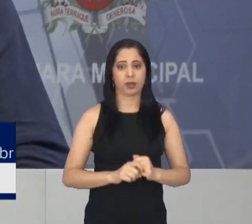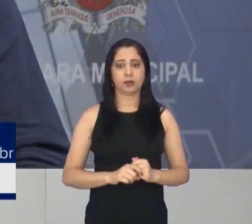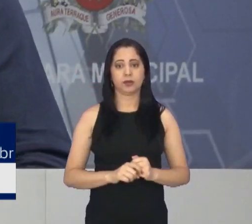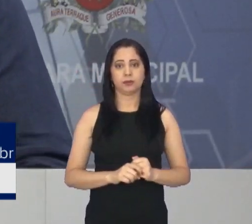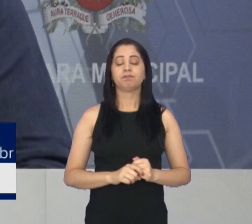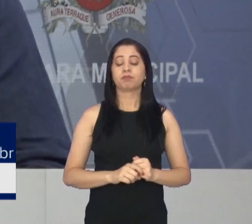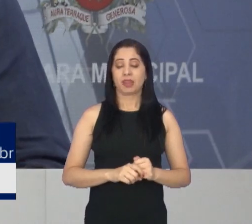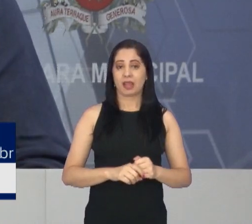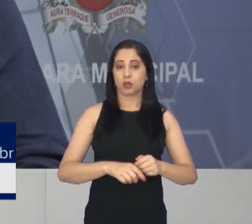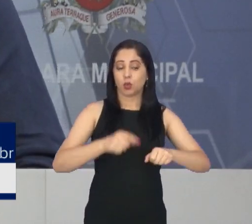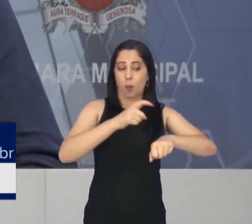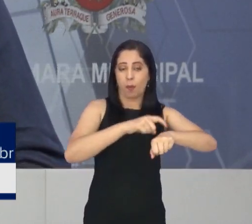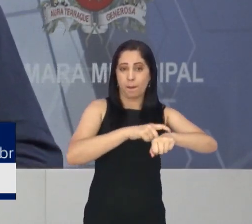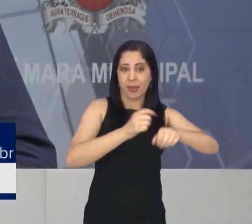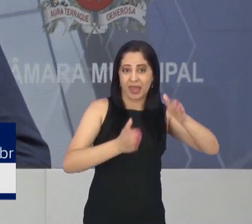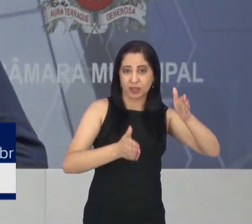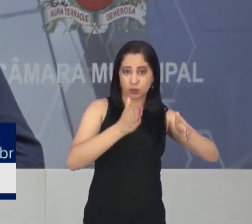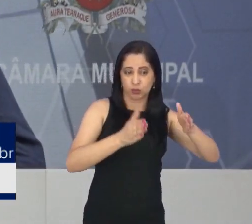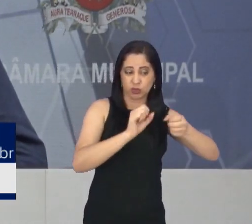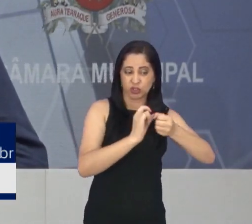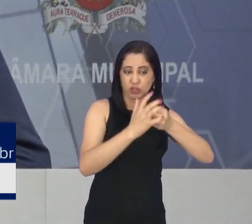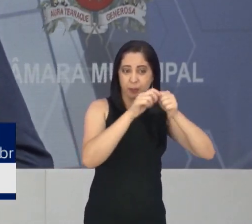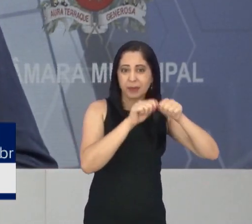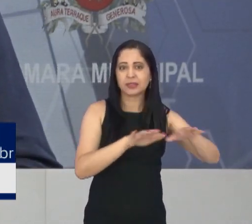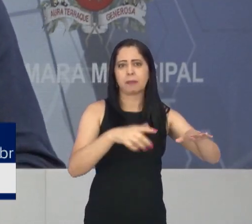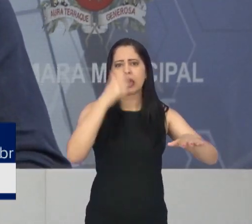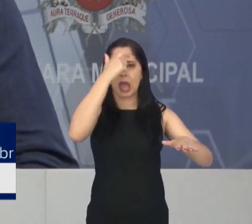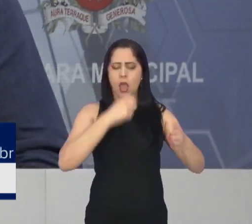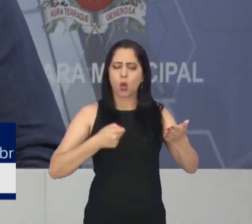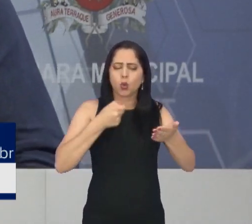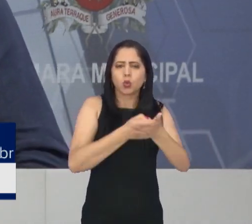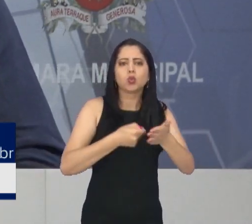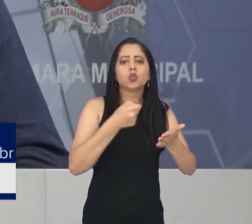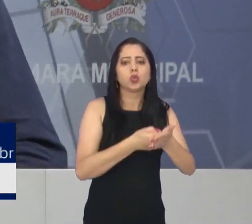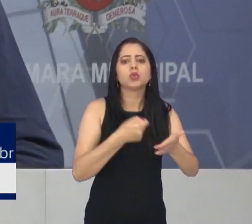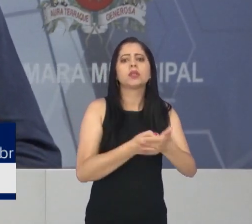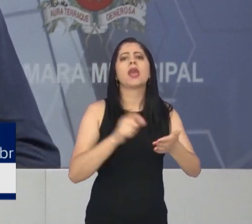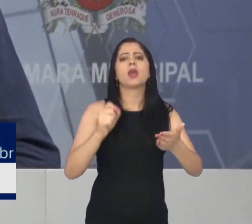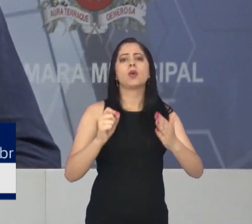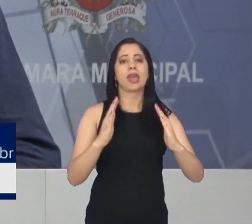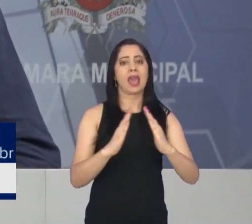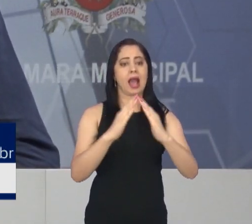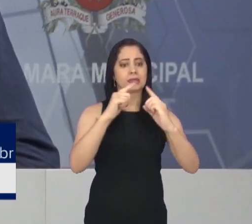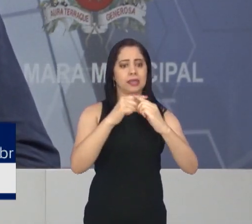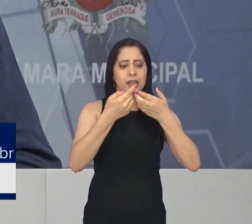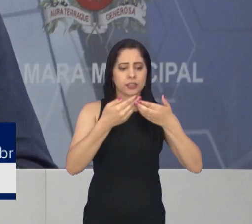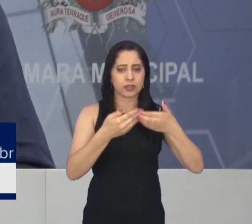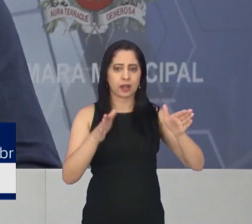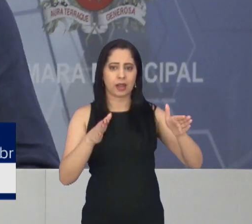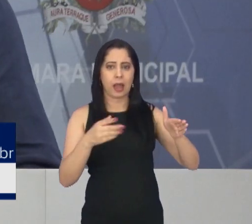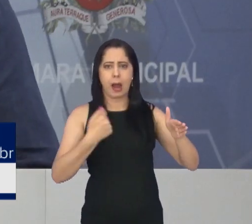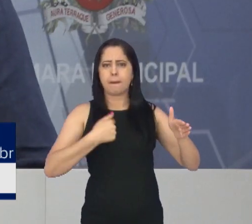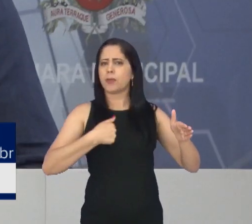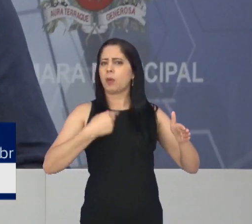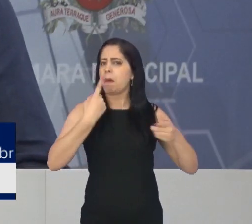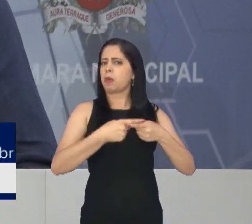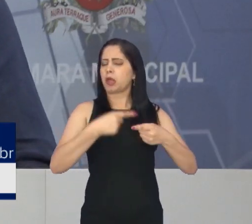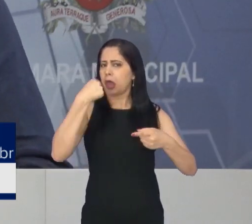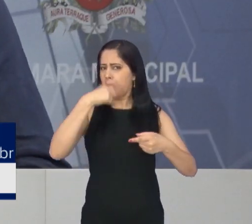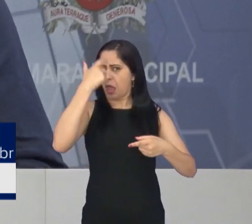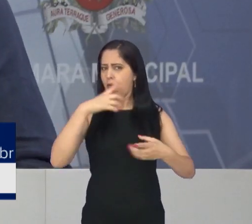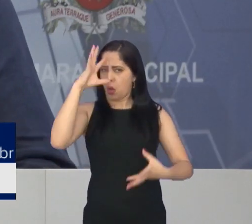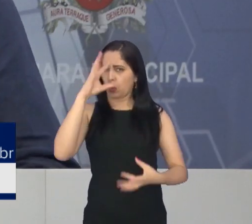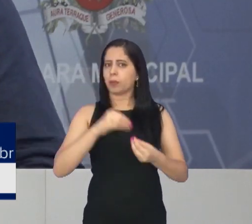de pandemia, lutei para que os templos estivessem abertos, porque no meu entender, mesmo em tempos